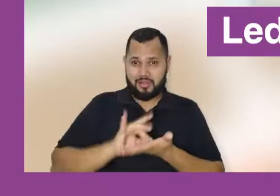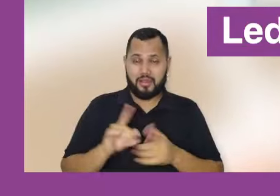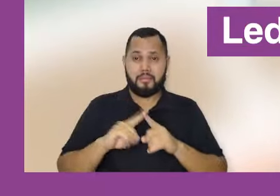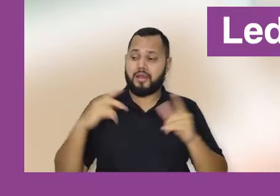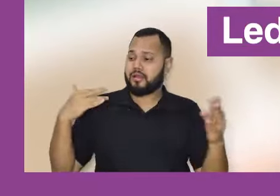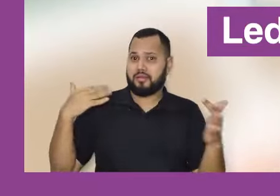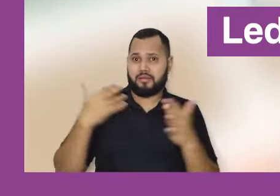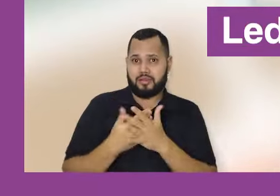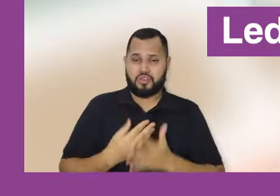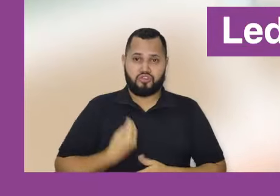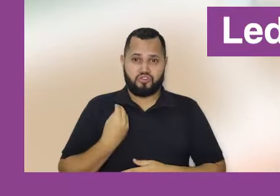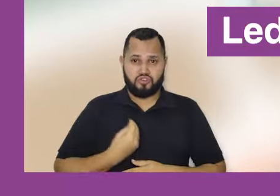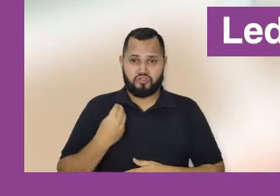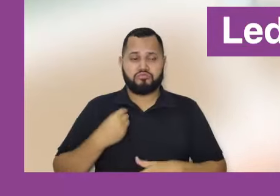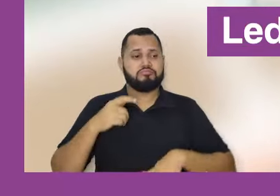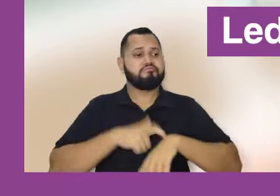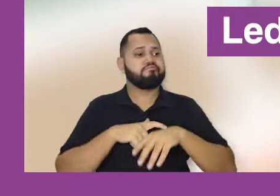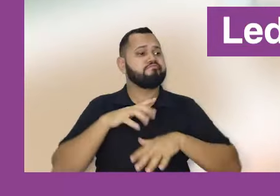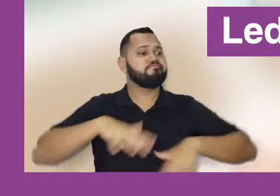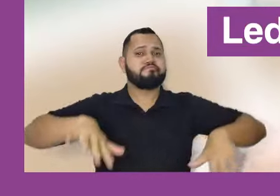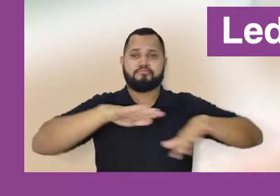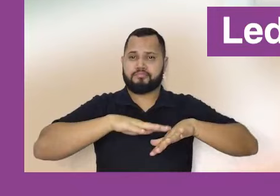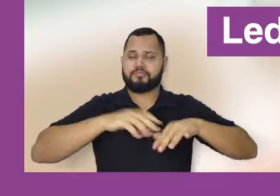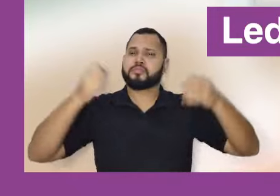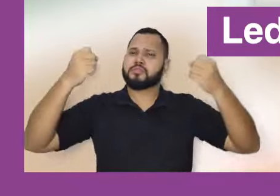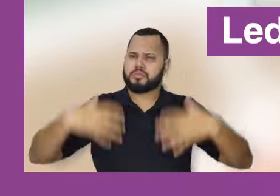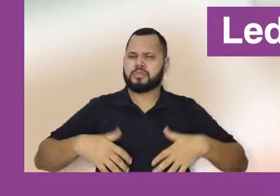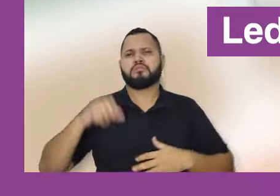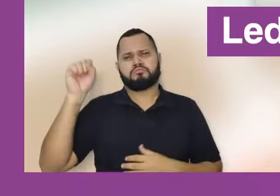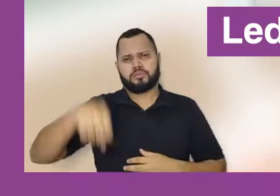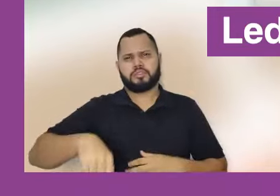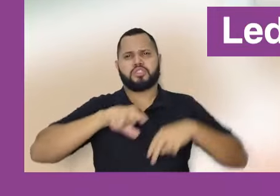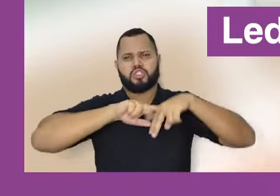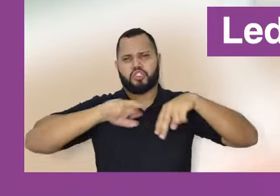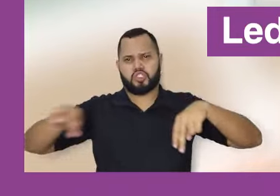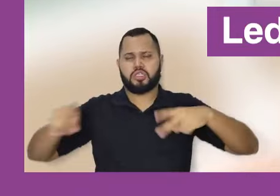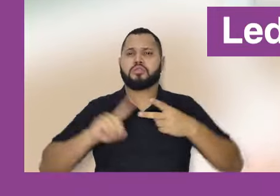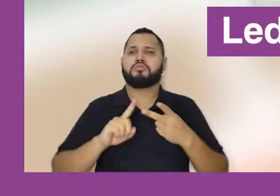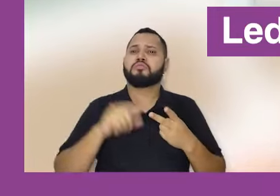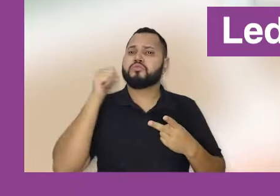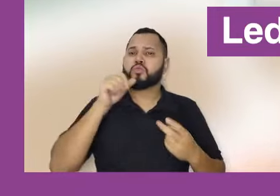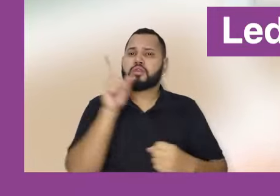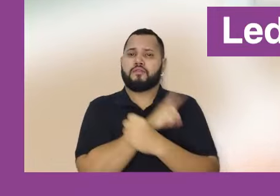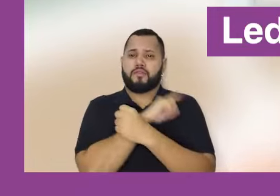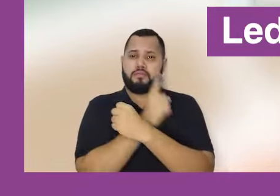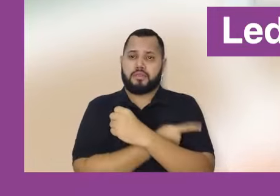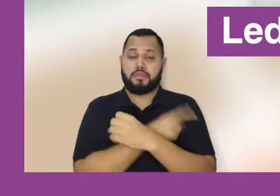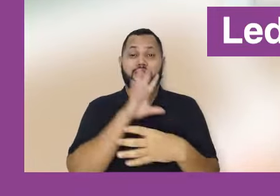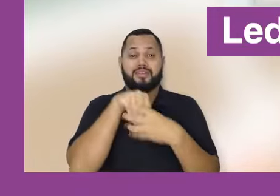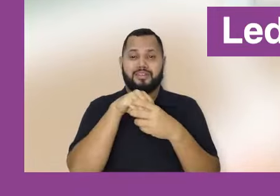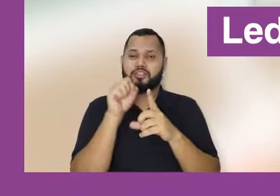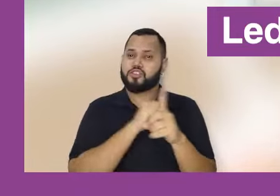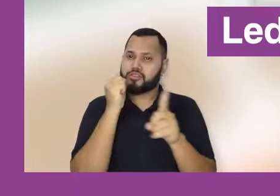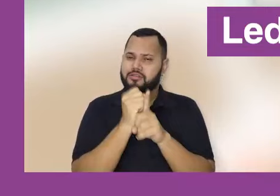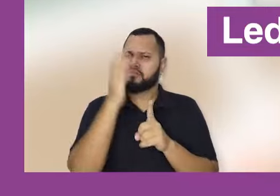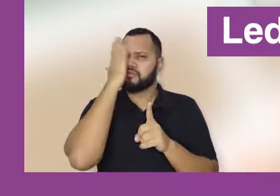todo o contexto que ela tá inserida então a gente fala assim de gênero de empoderamento feminino qual é o papel da mulher na